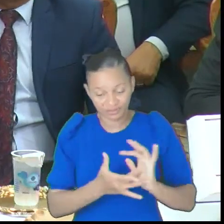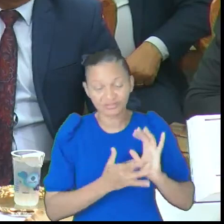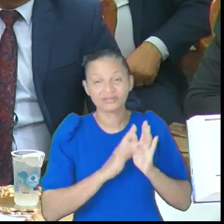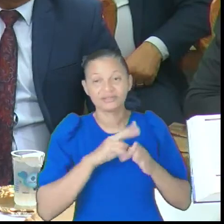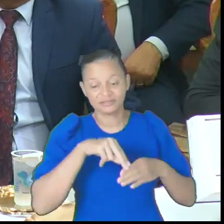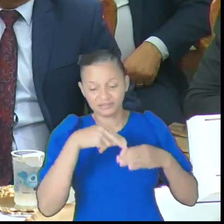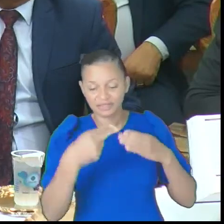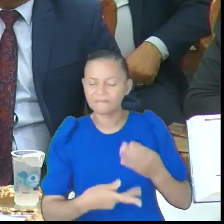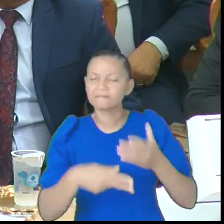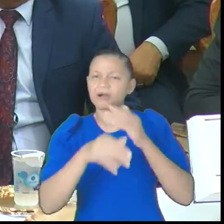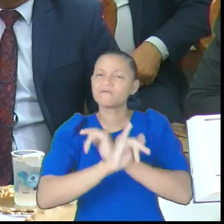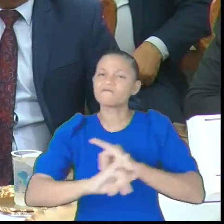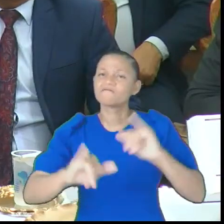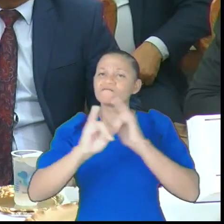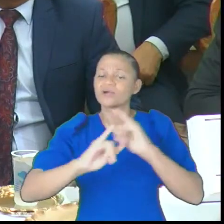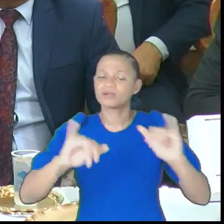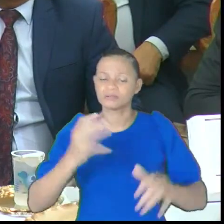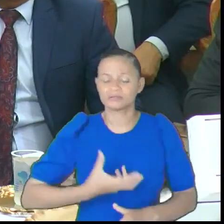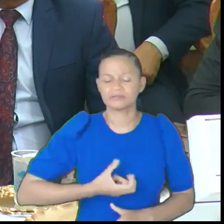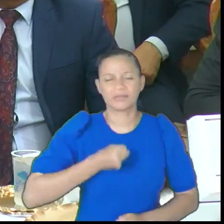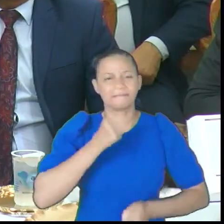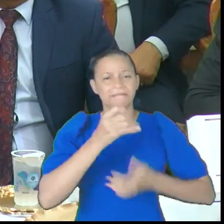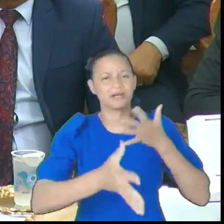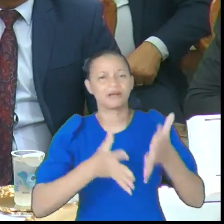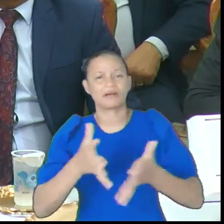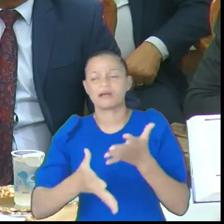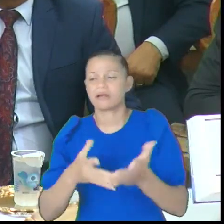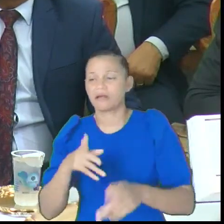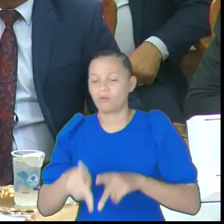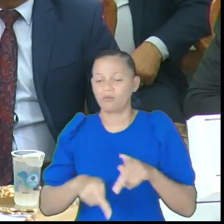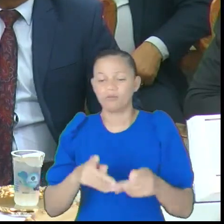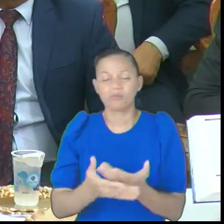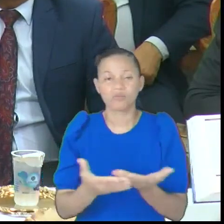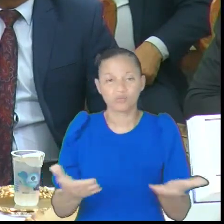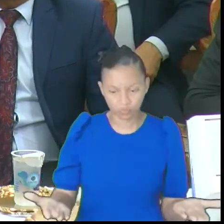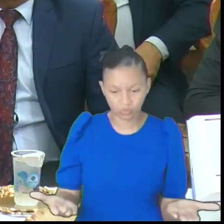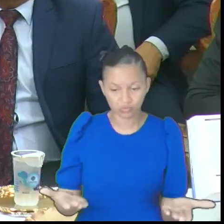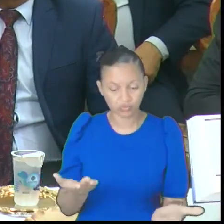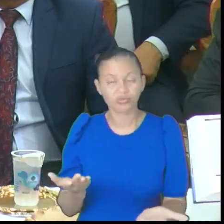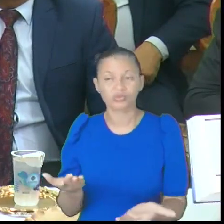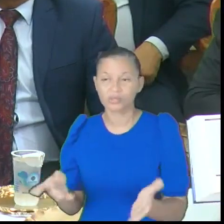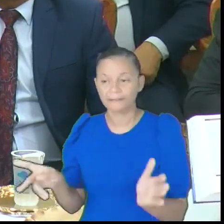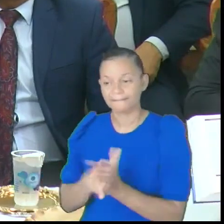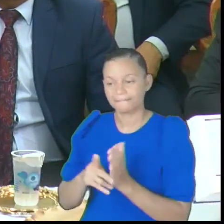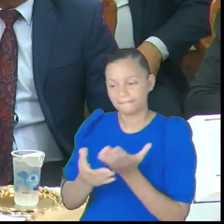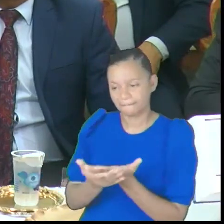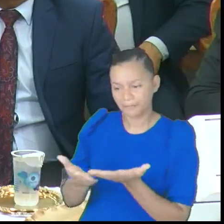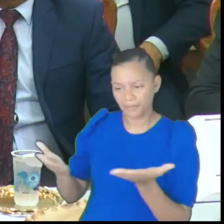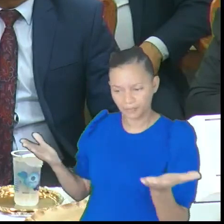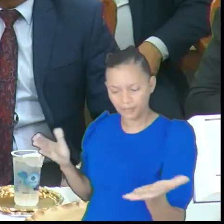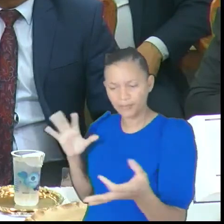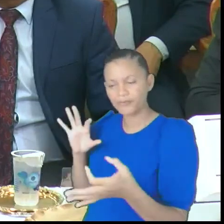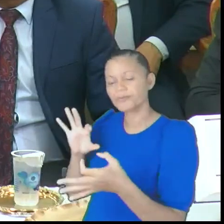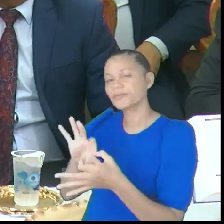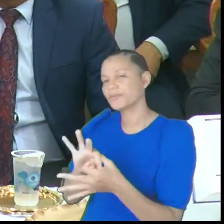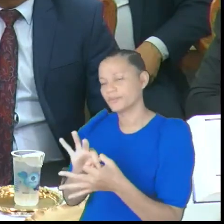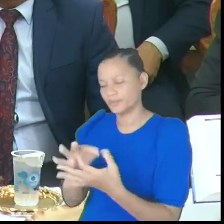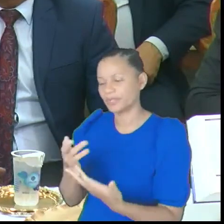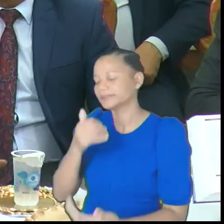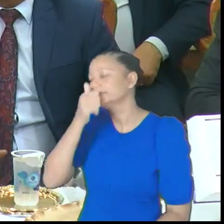de salvação, falava ao povo sobre a sua partida, sobre o